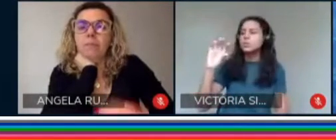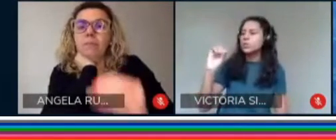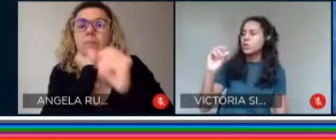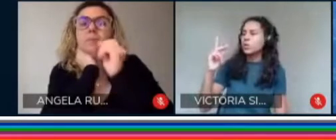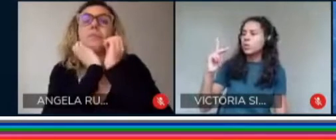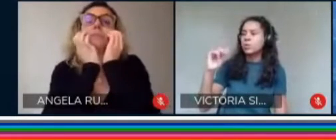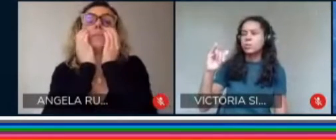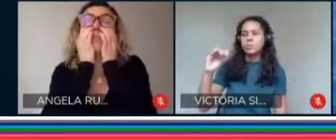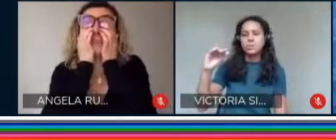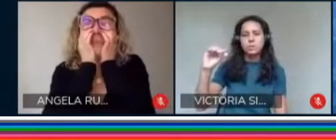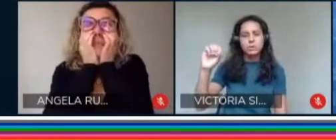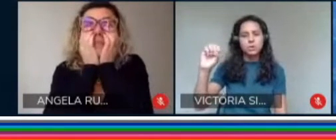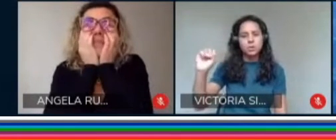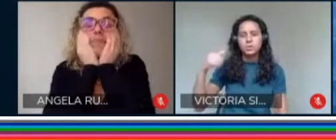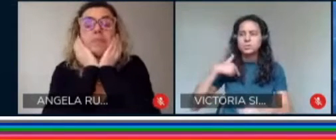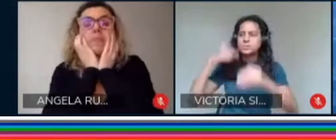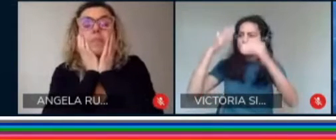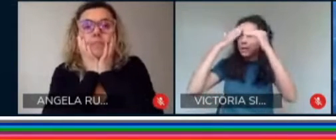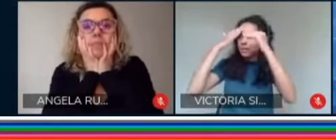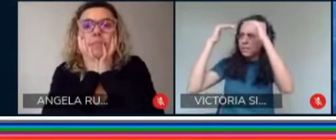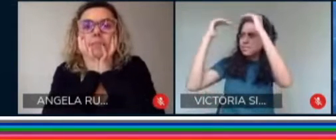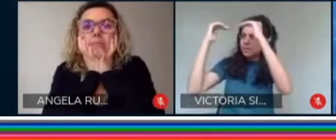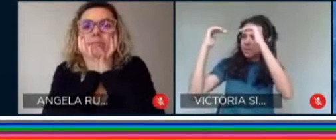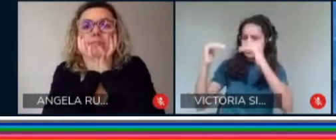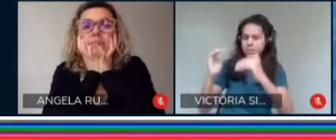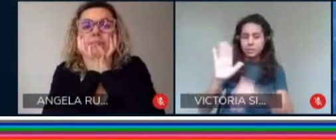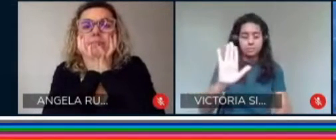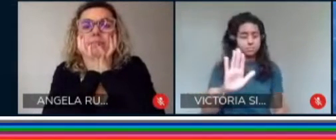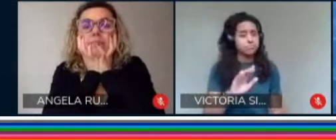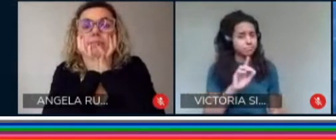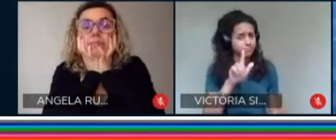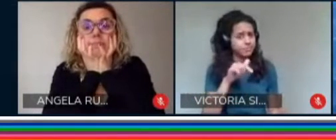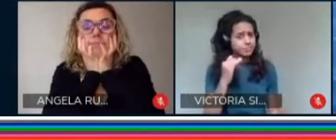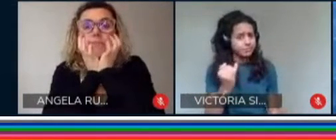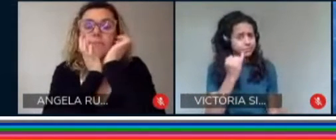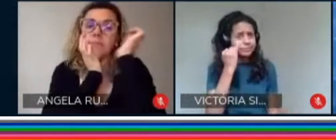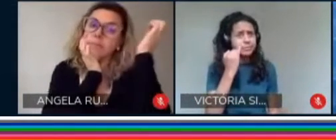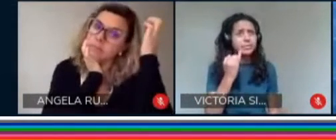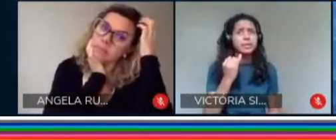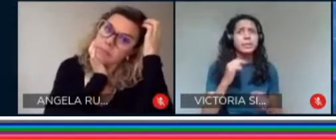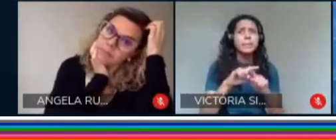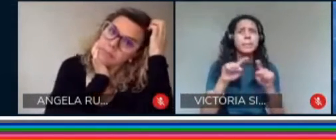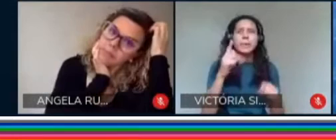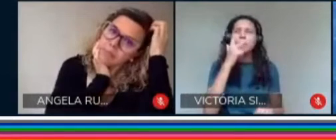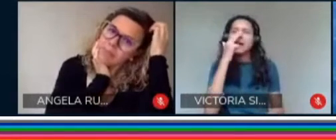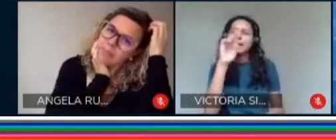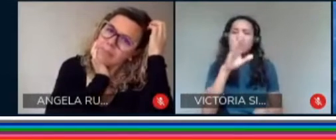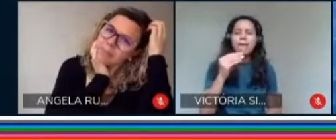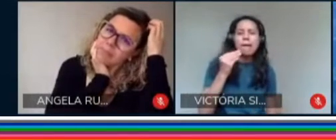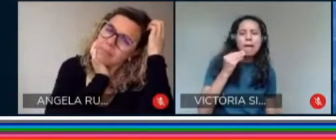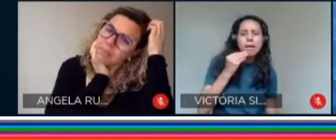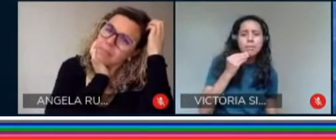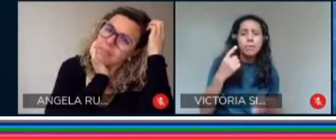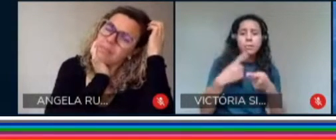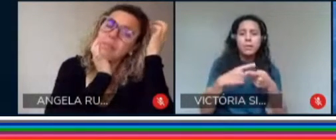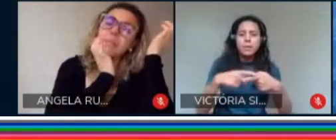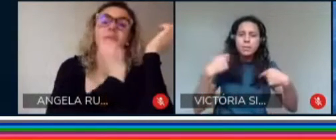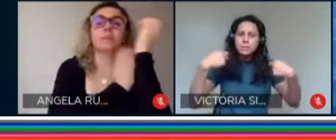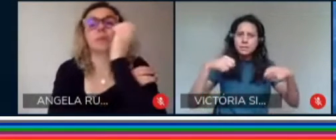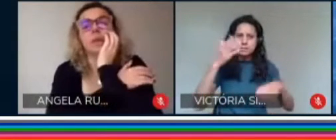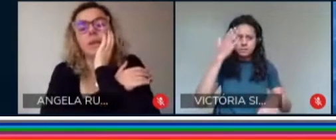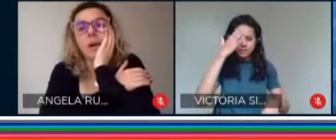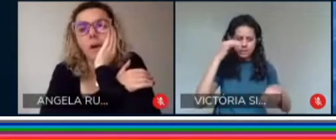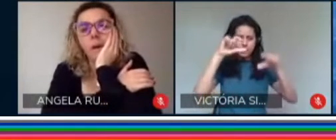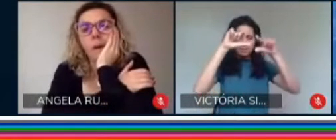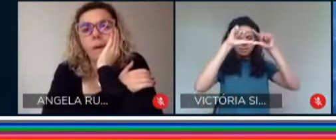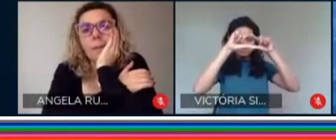ela é uma das mais relevantes, porque esse delineamento da pesquisa, essa é uma das que vai acontecer